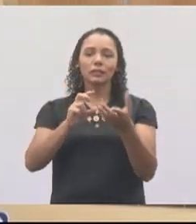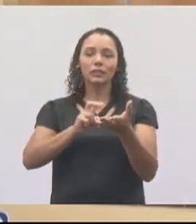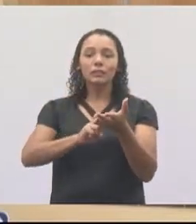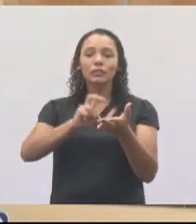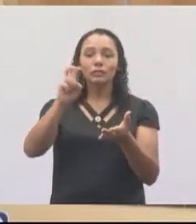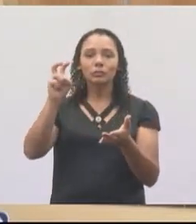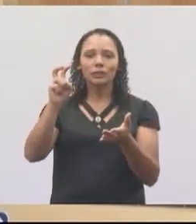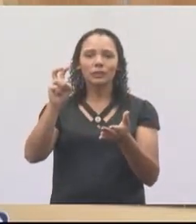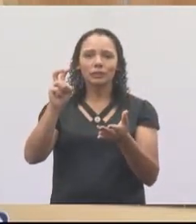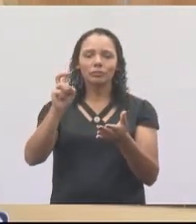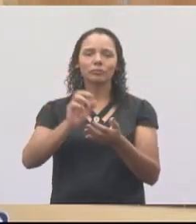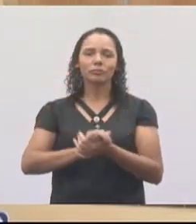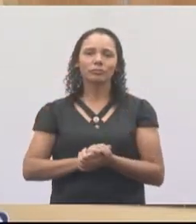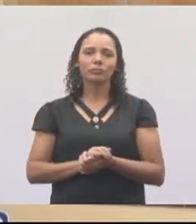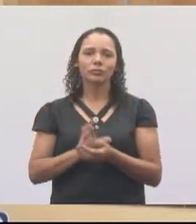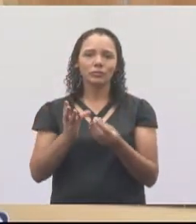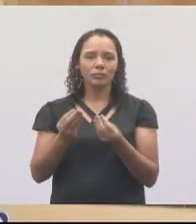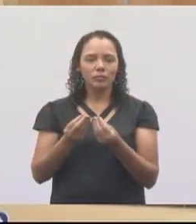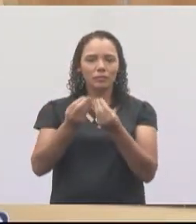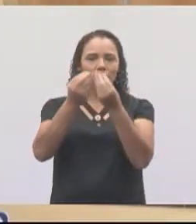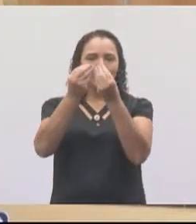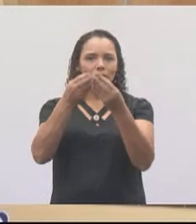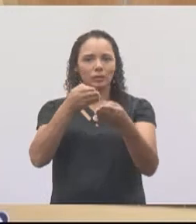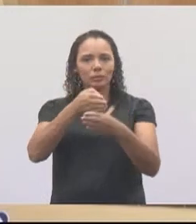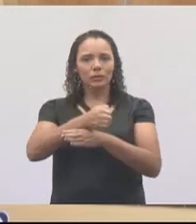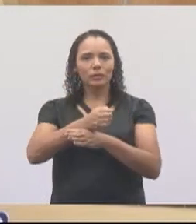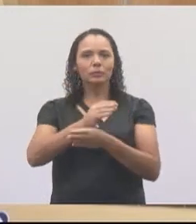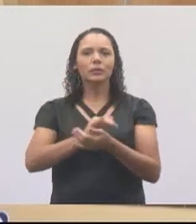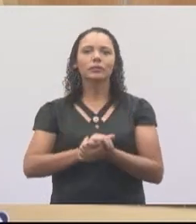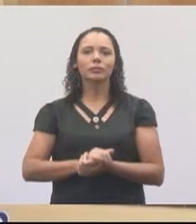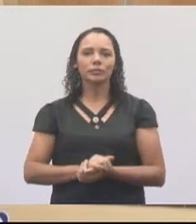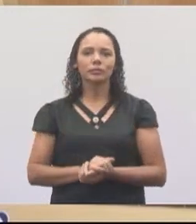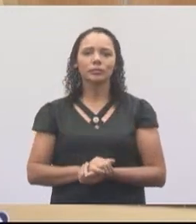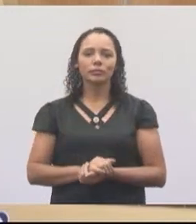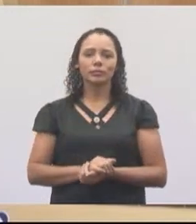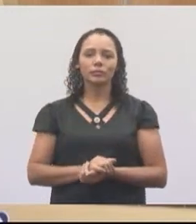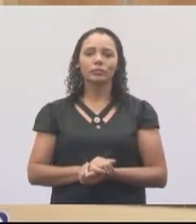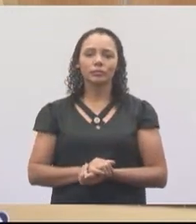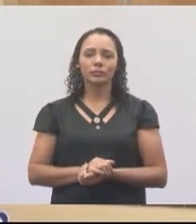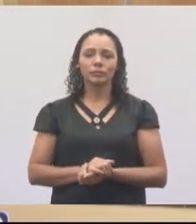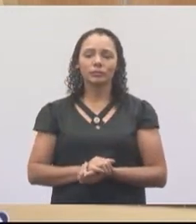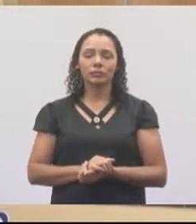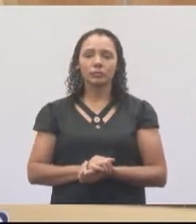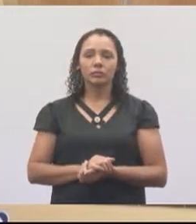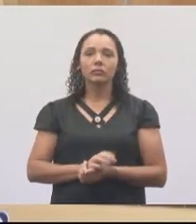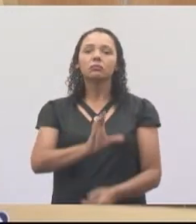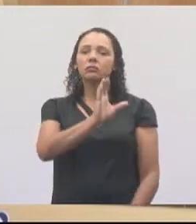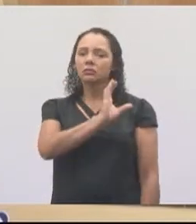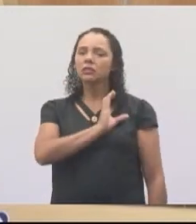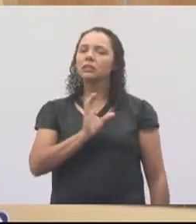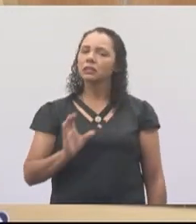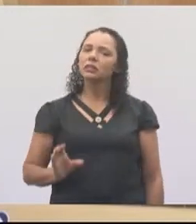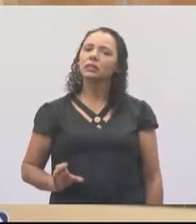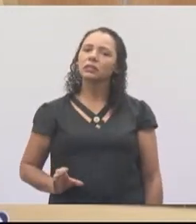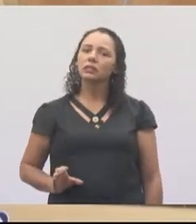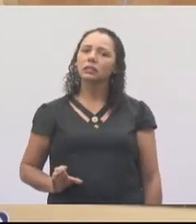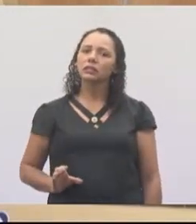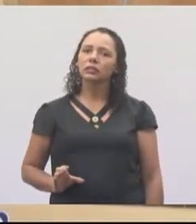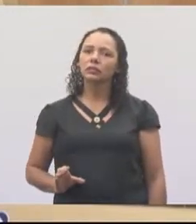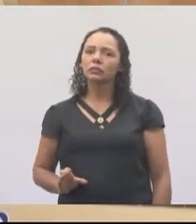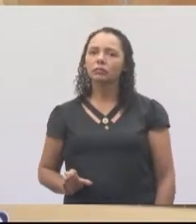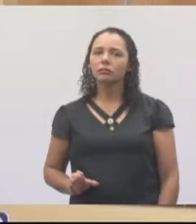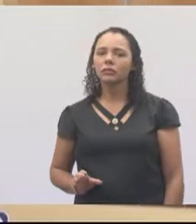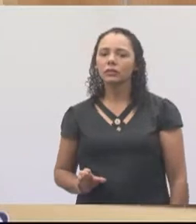ele saindo da missa. Cumpria ali o seu papel como cristão, ajudando também